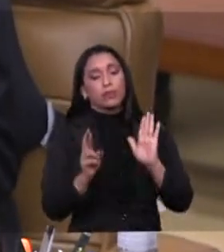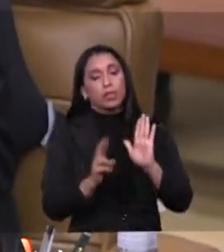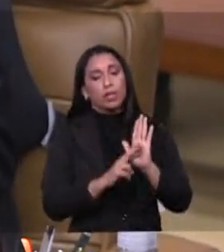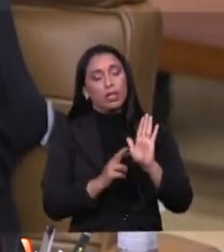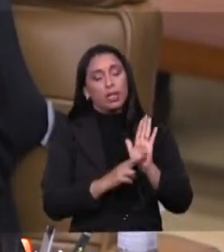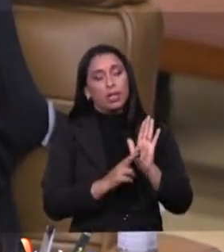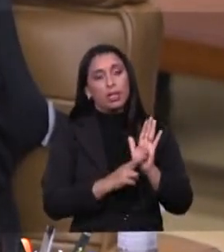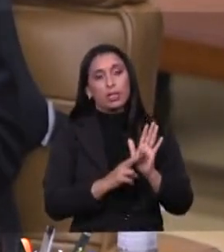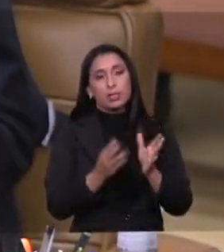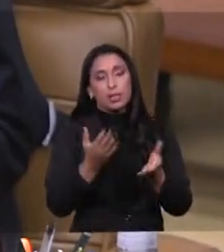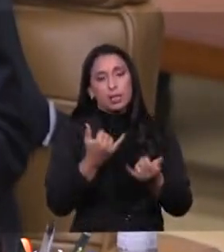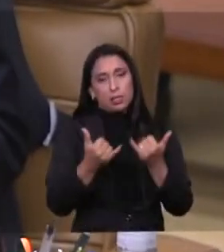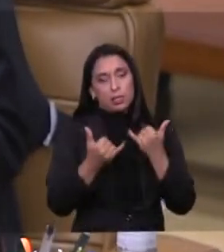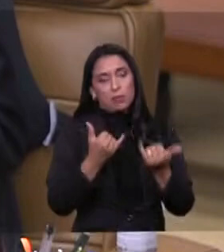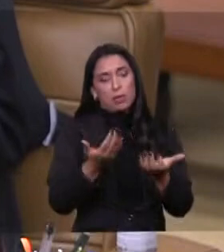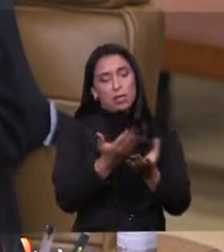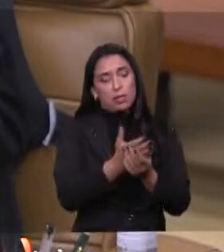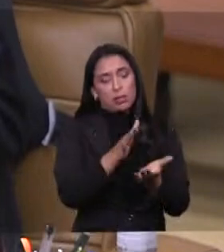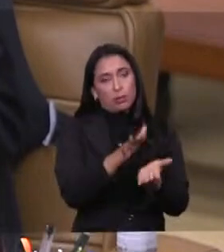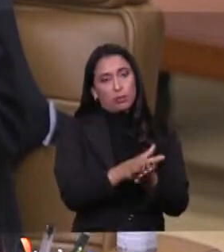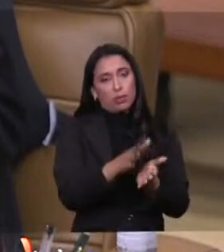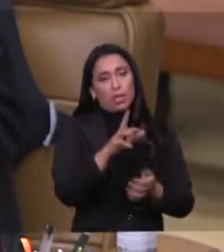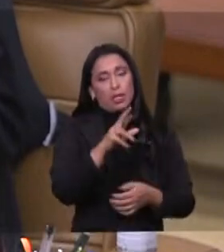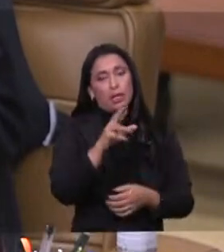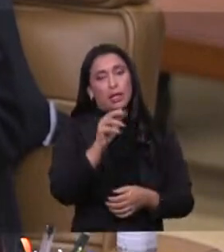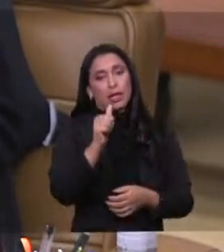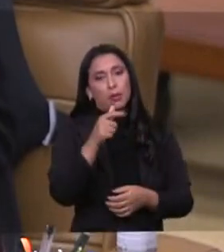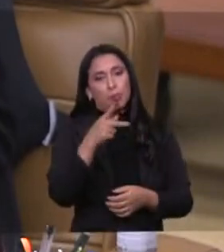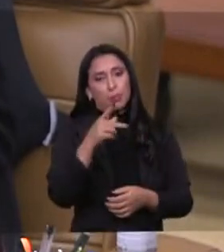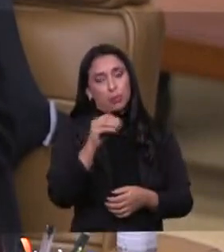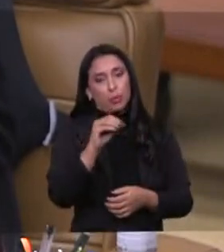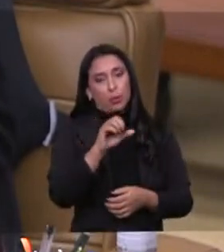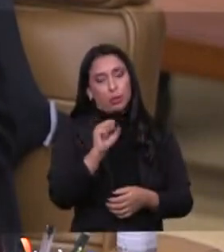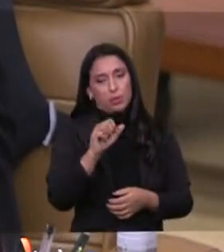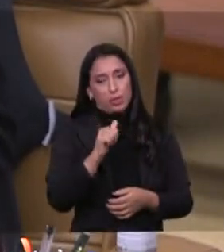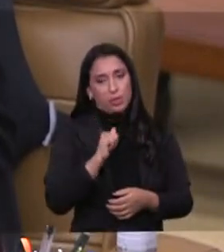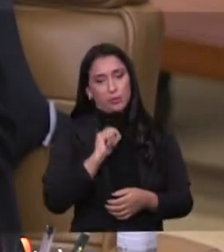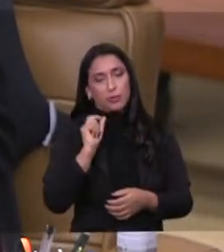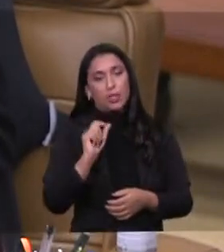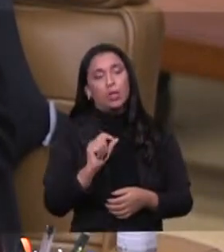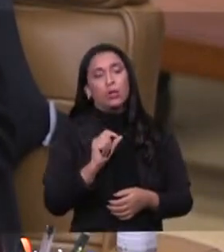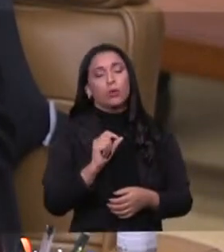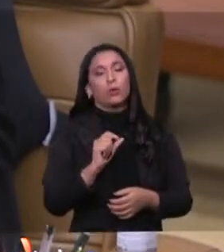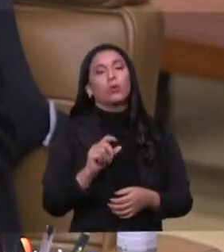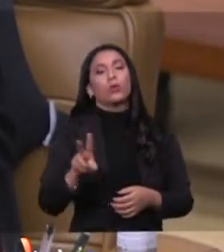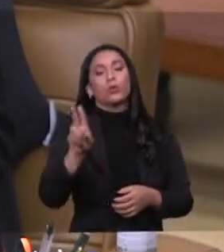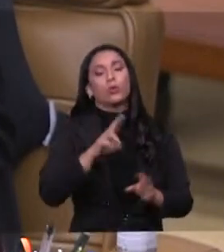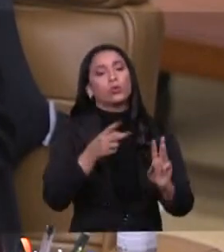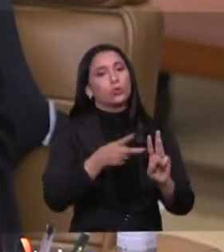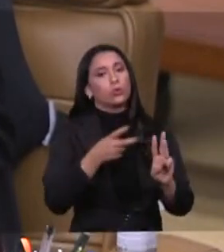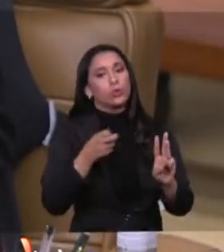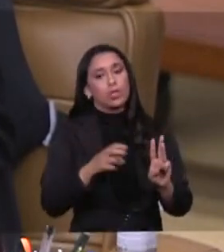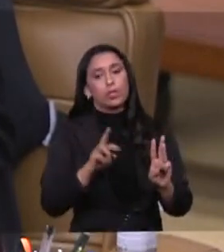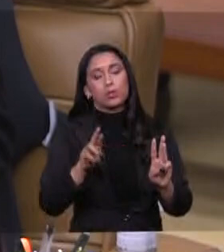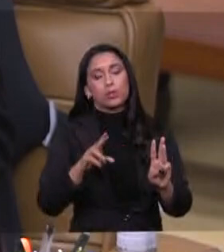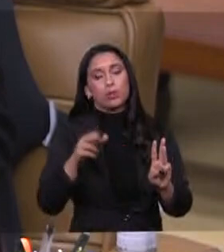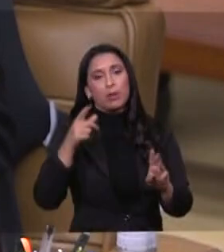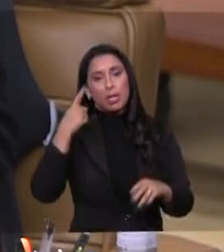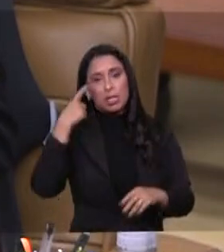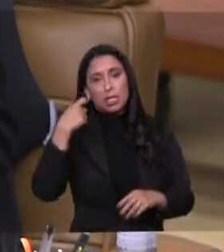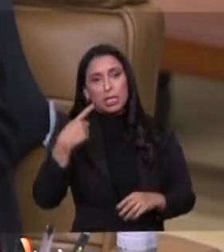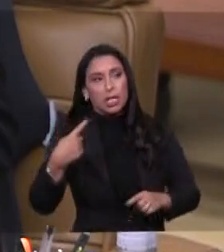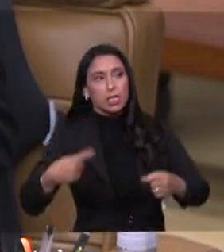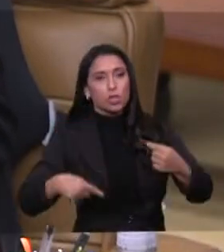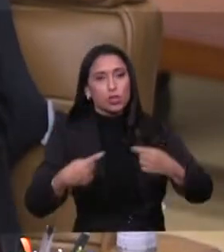caso Raposa Serra do Sol. 12. Usufruto dos índios não se sobrepõe aos interesses da política